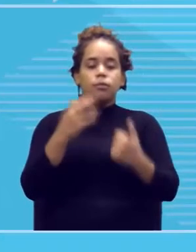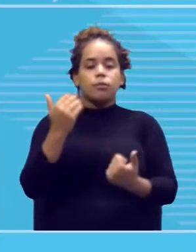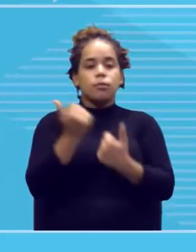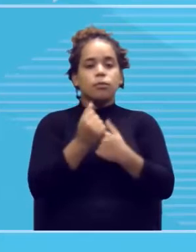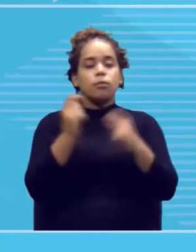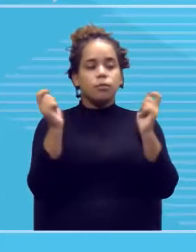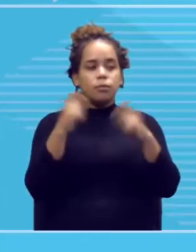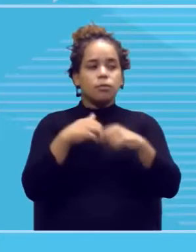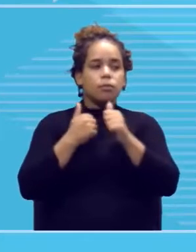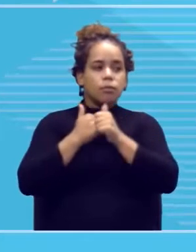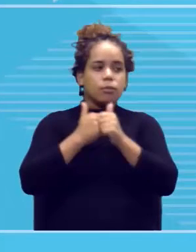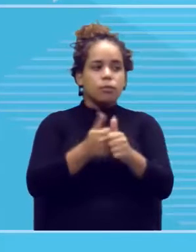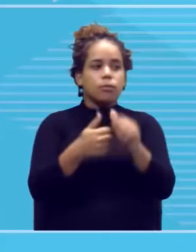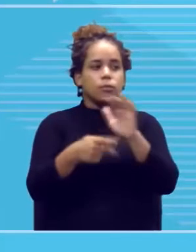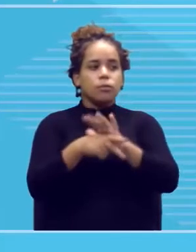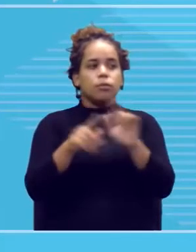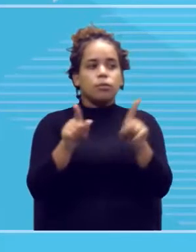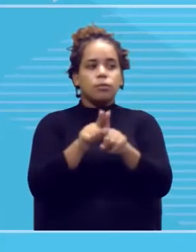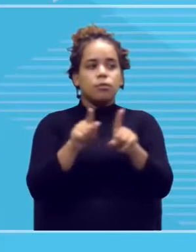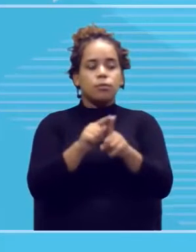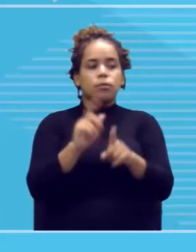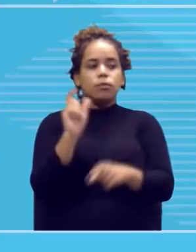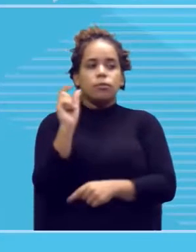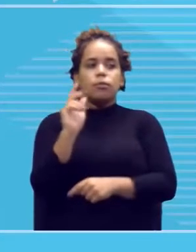acompanhar também a expressão real